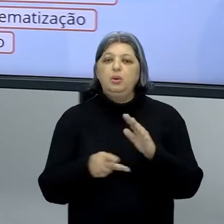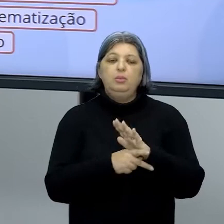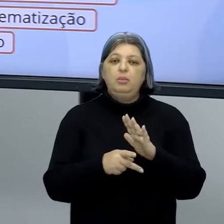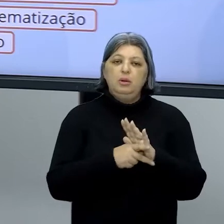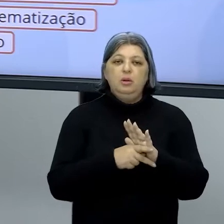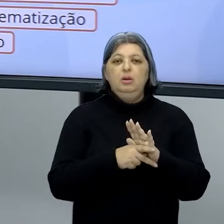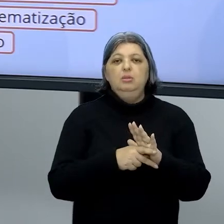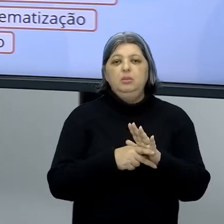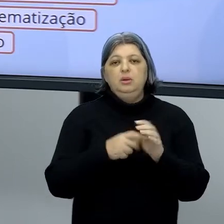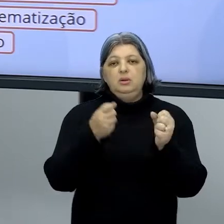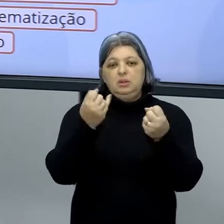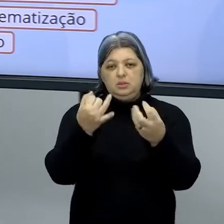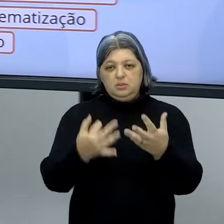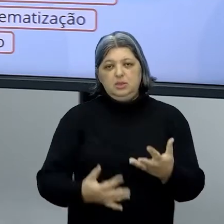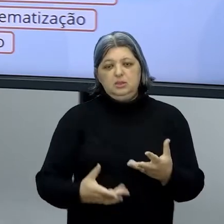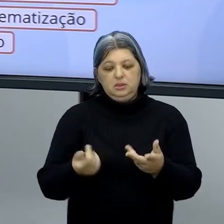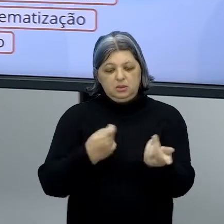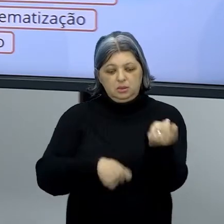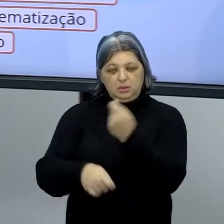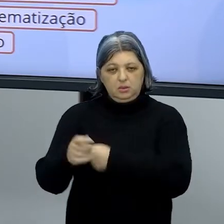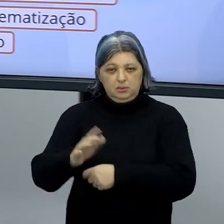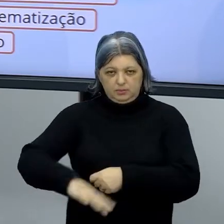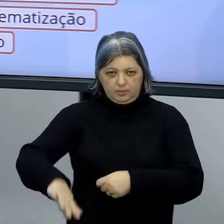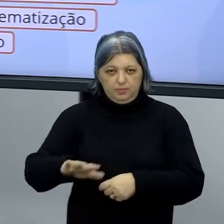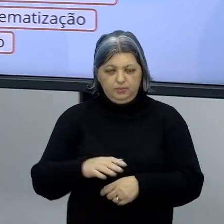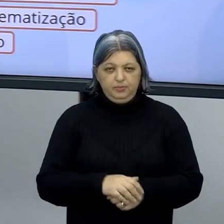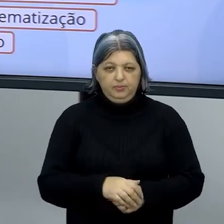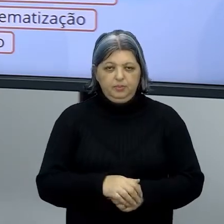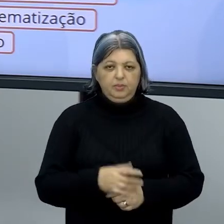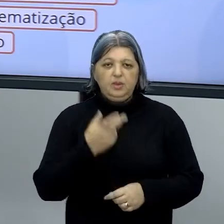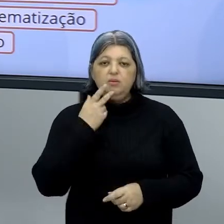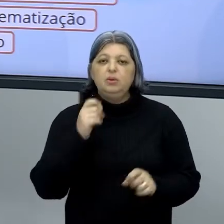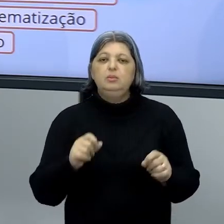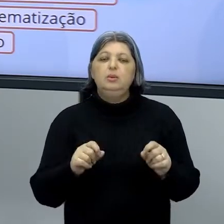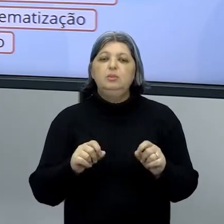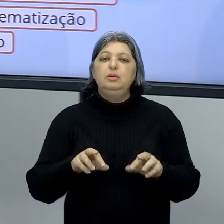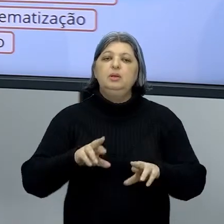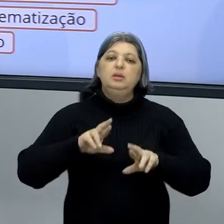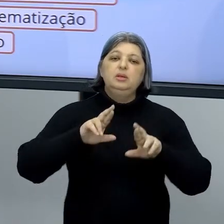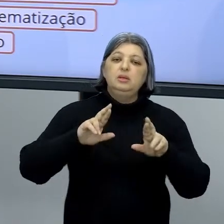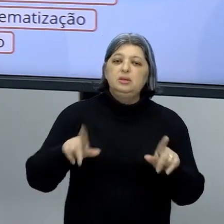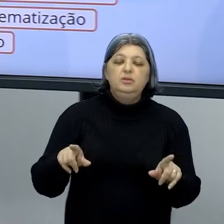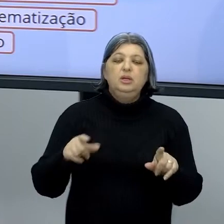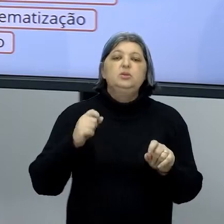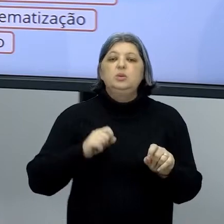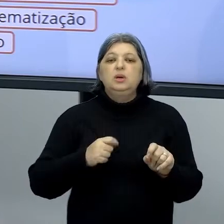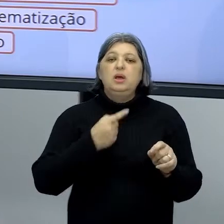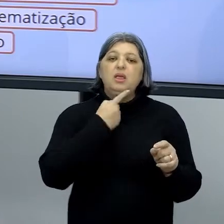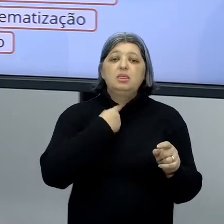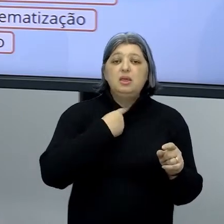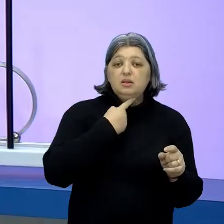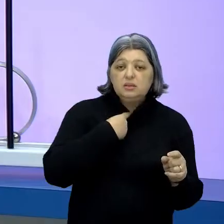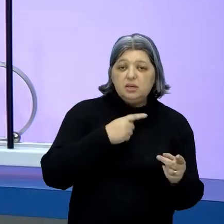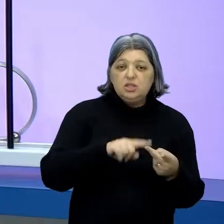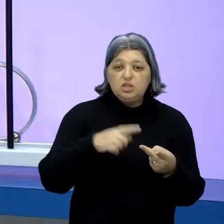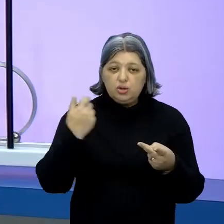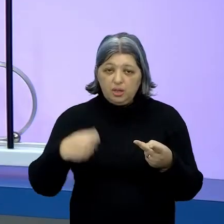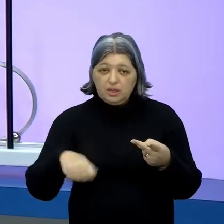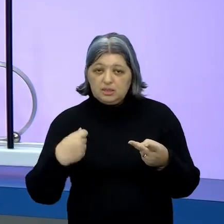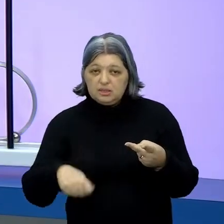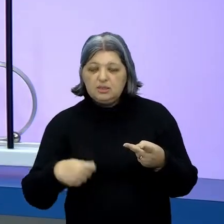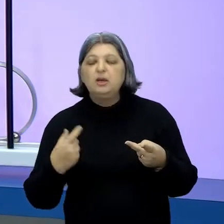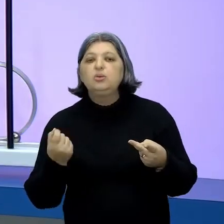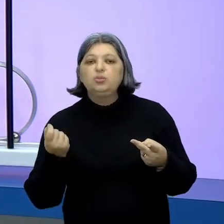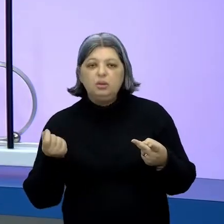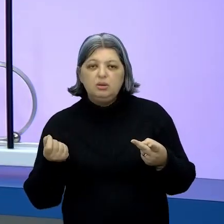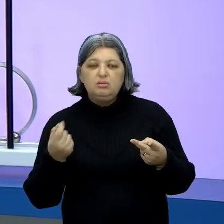financeira que a gente passou aí. Nós não começamos falando a diferença de desejo e necessidade. Você acha que tem diferença? O que eu